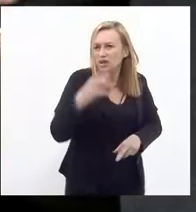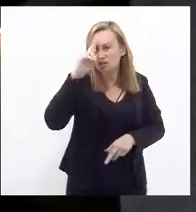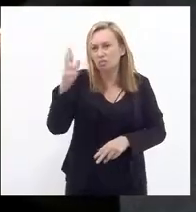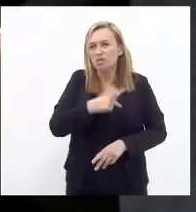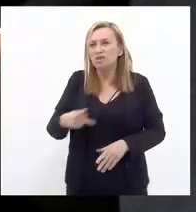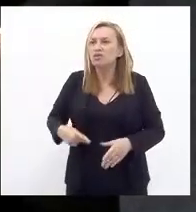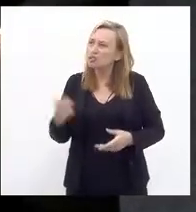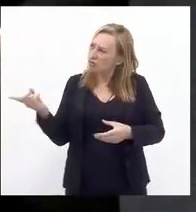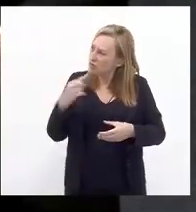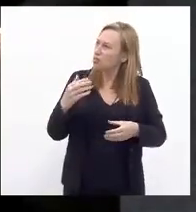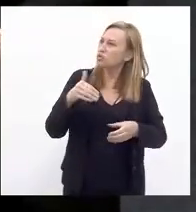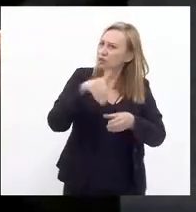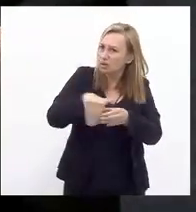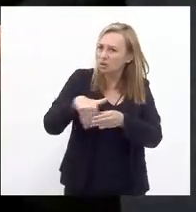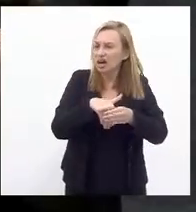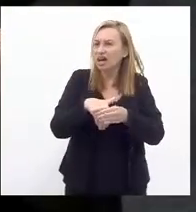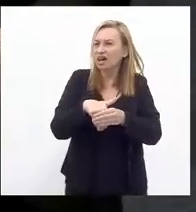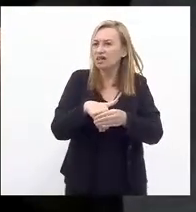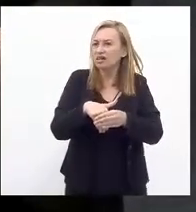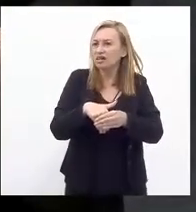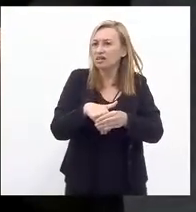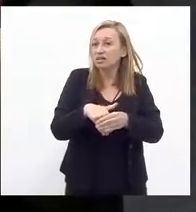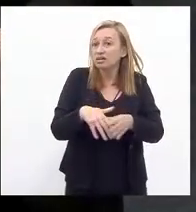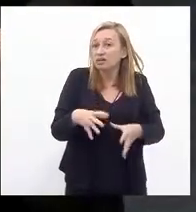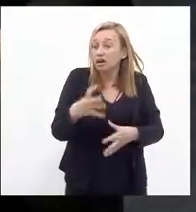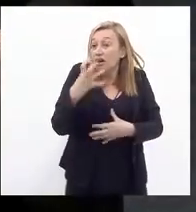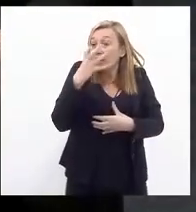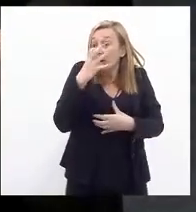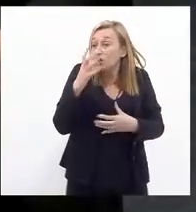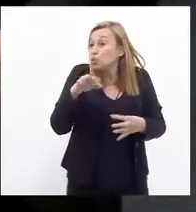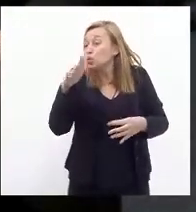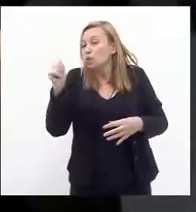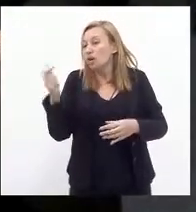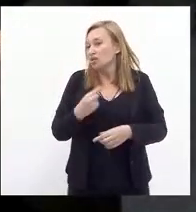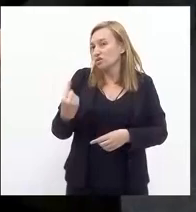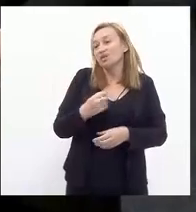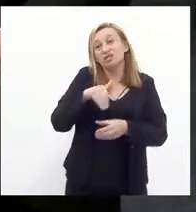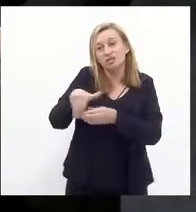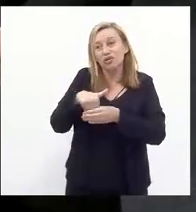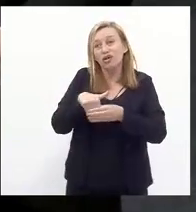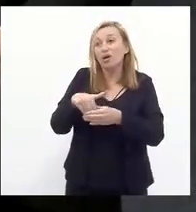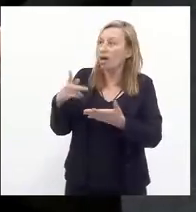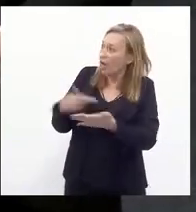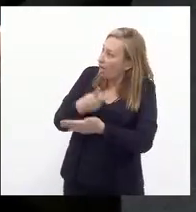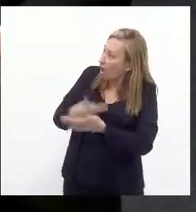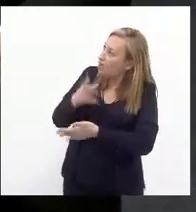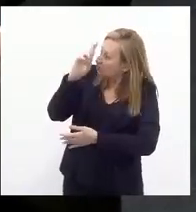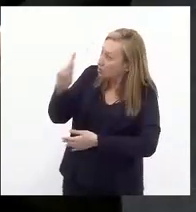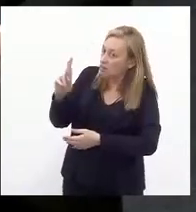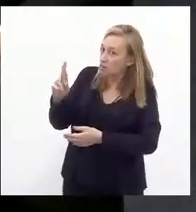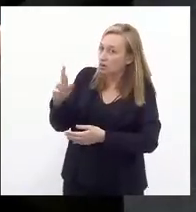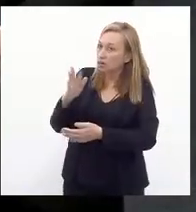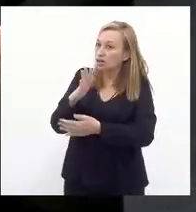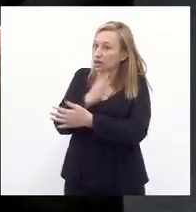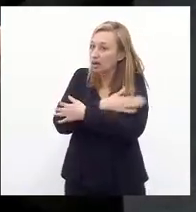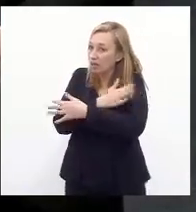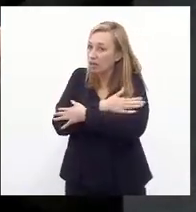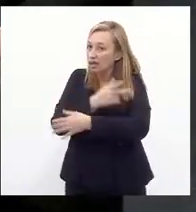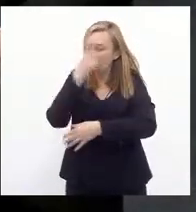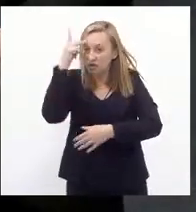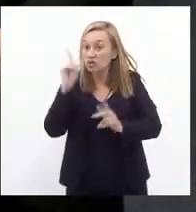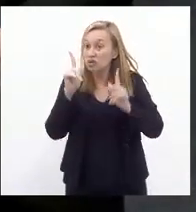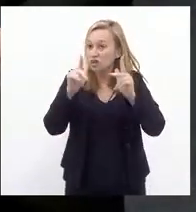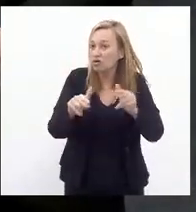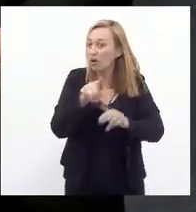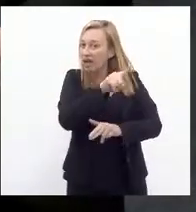Infelizmente nada então vai se surpreender a gente nunca esses votos é só sabe disso errado e o senhor que abraça as pessoas que nem